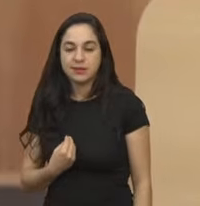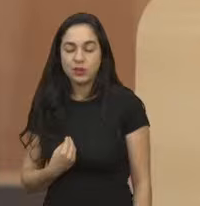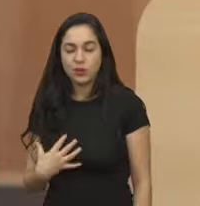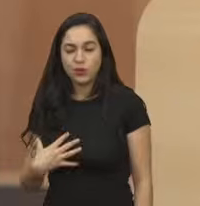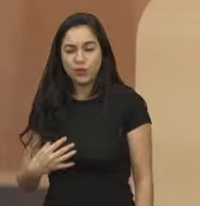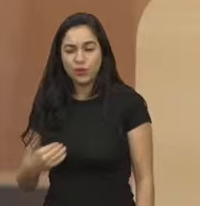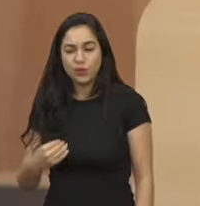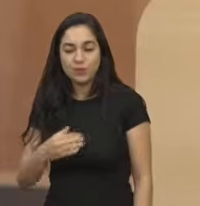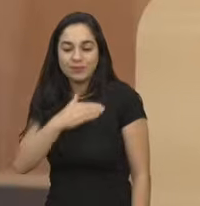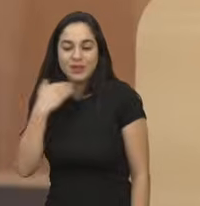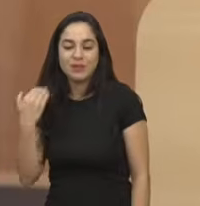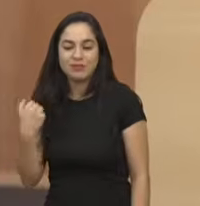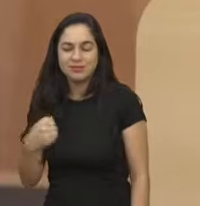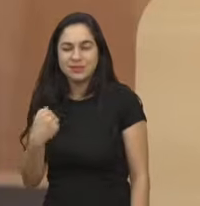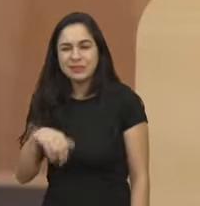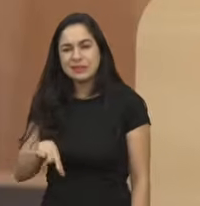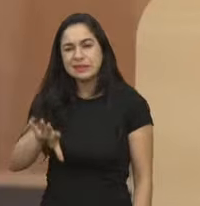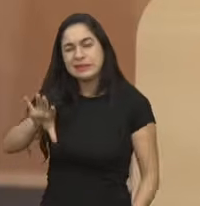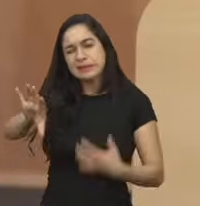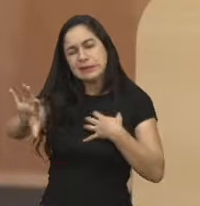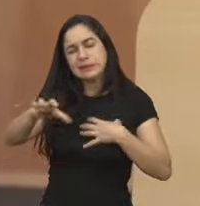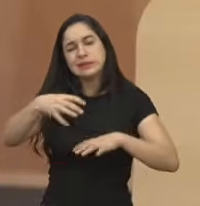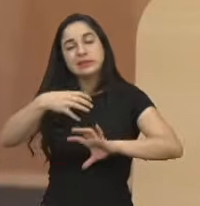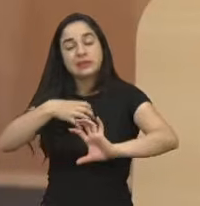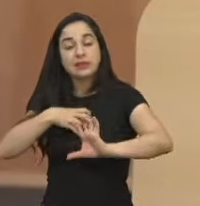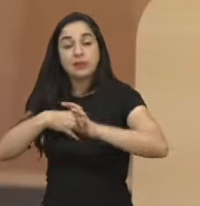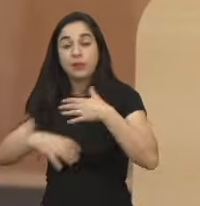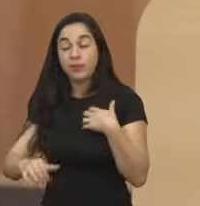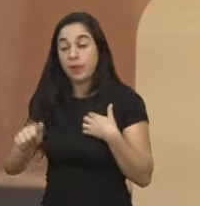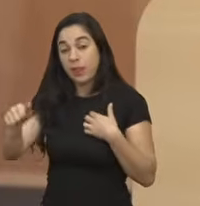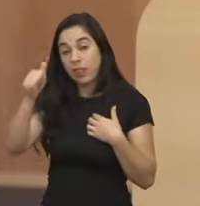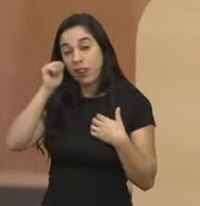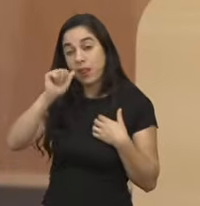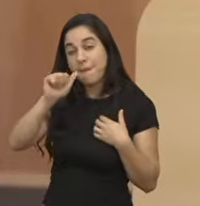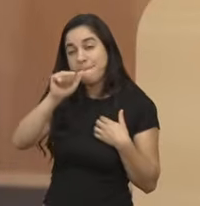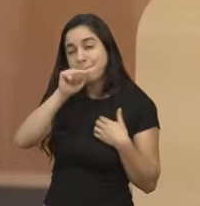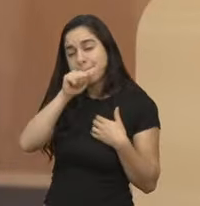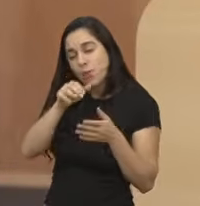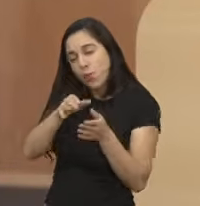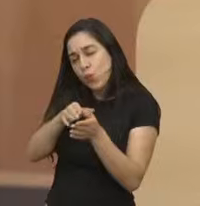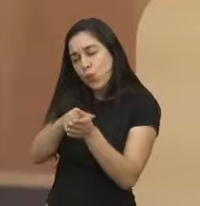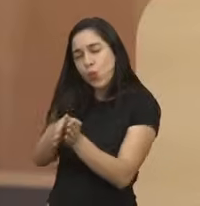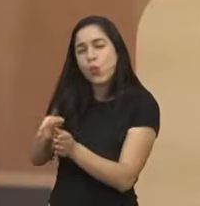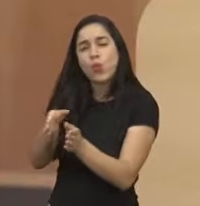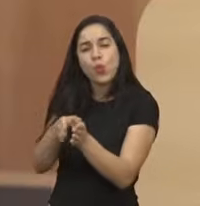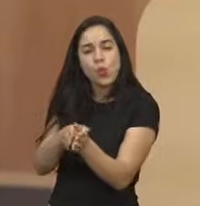ser reconhecido, validado, acolhido, e essa mulher orientada, muitas vezes ela precisa